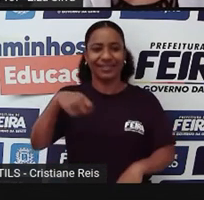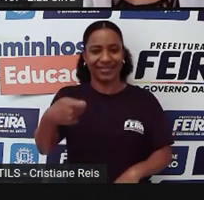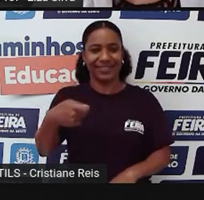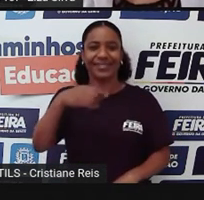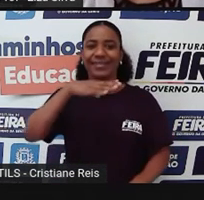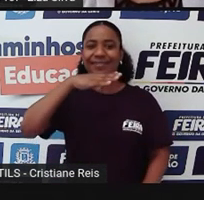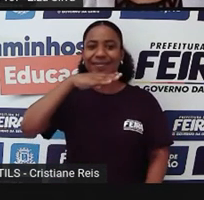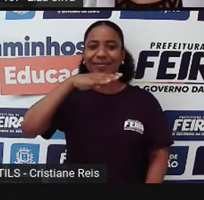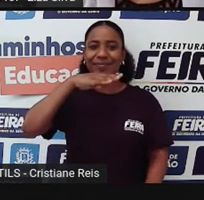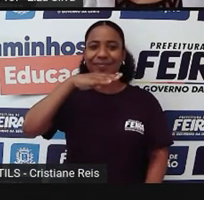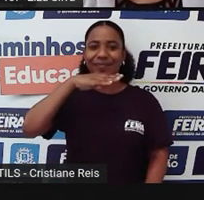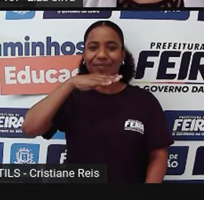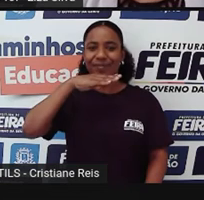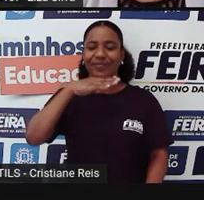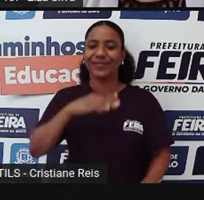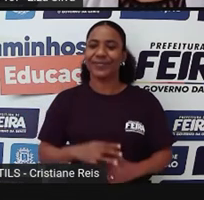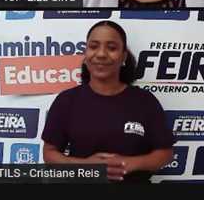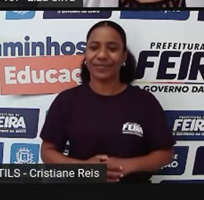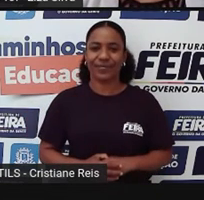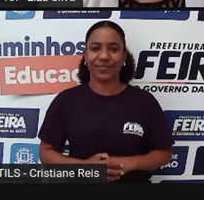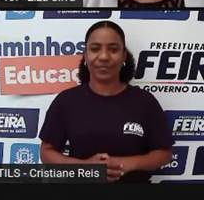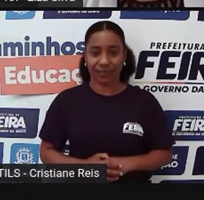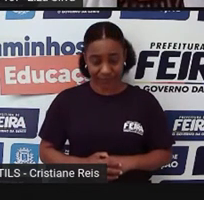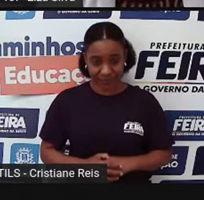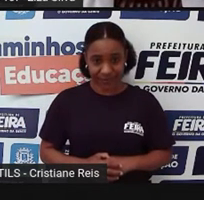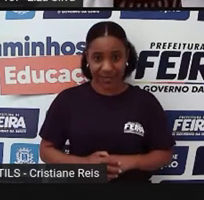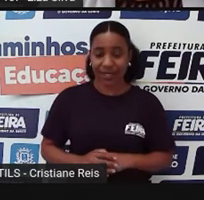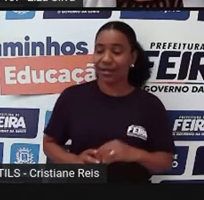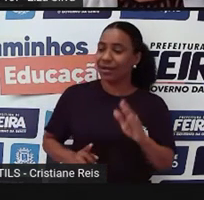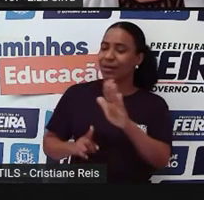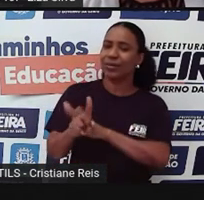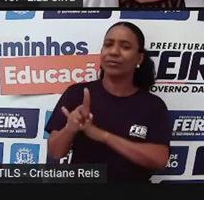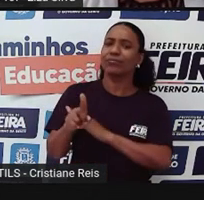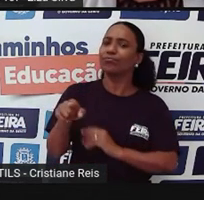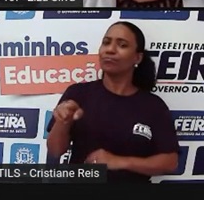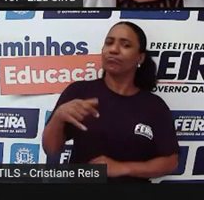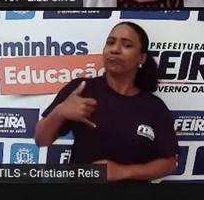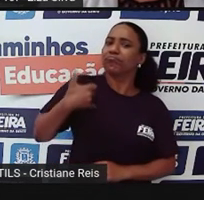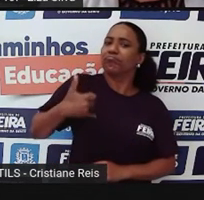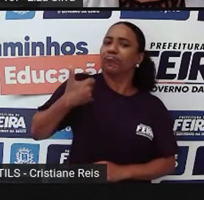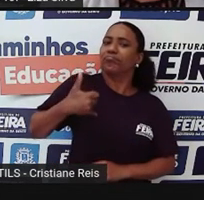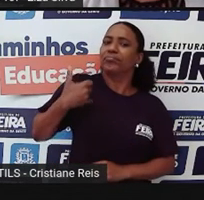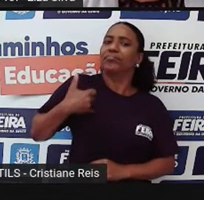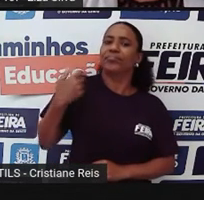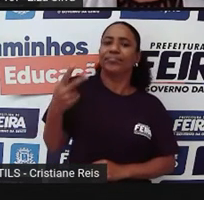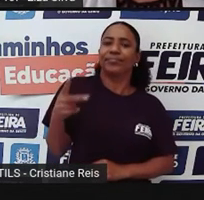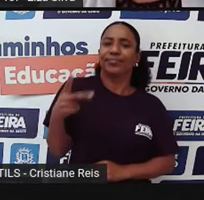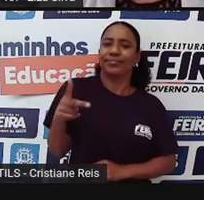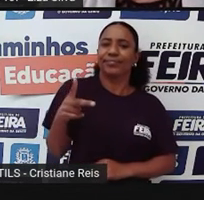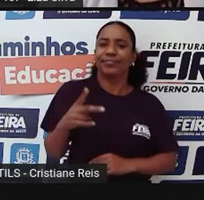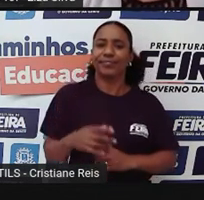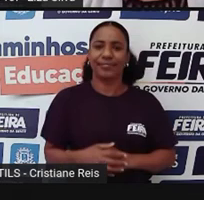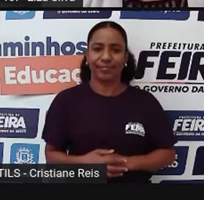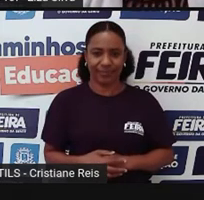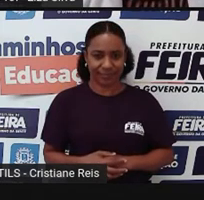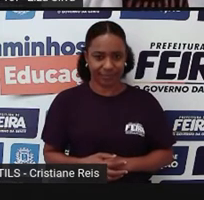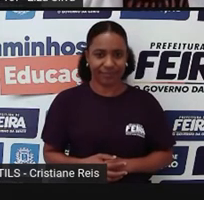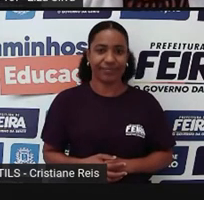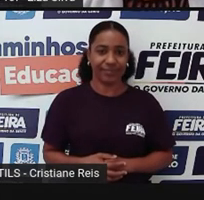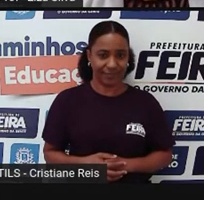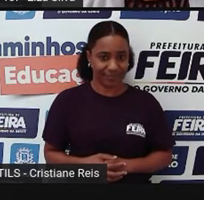how you Quantos anos você tem e a m sexo